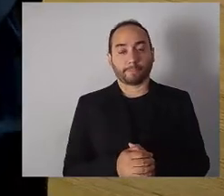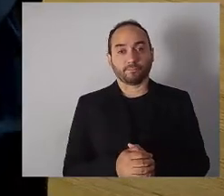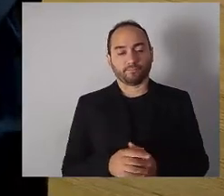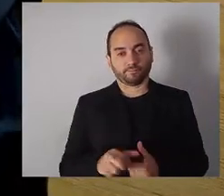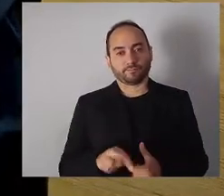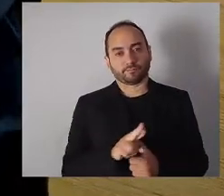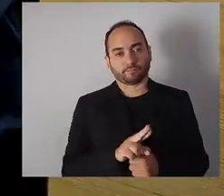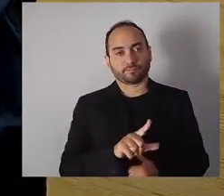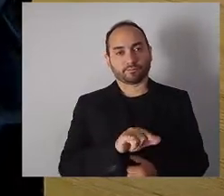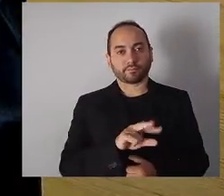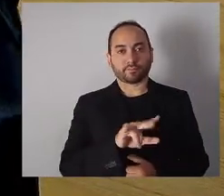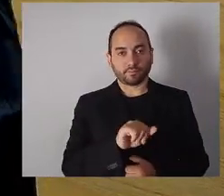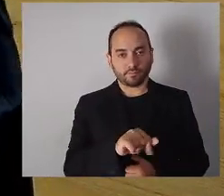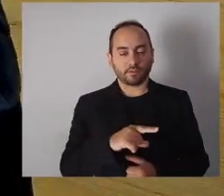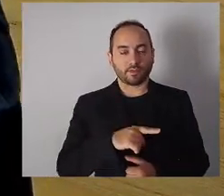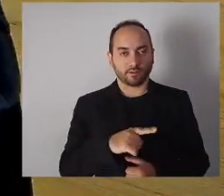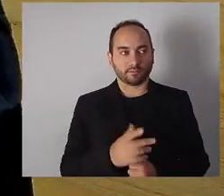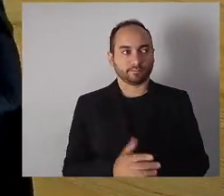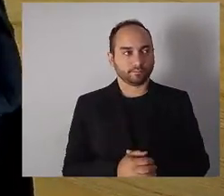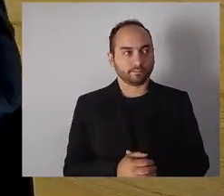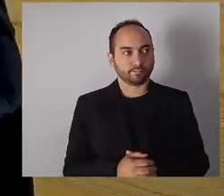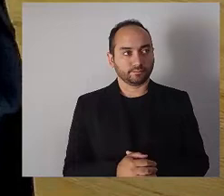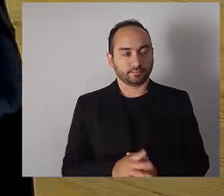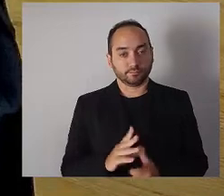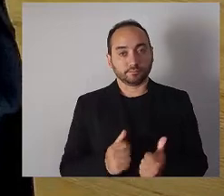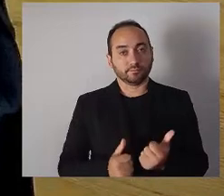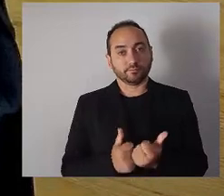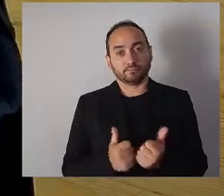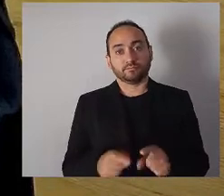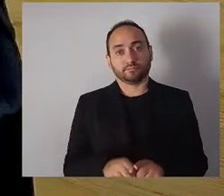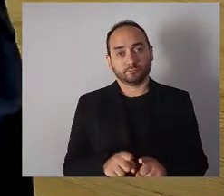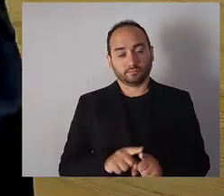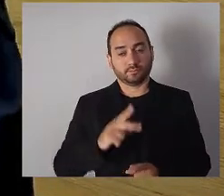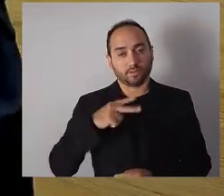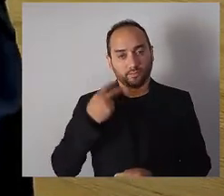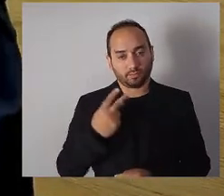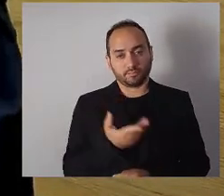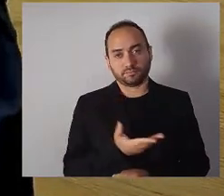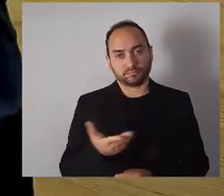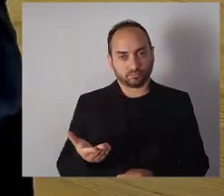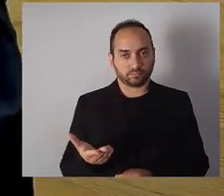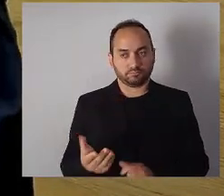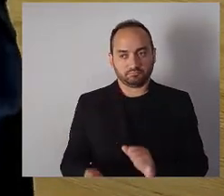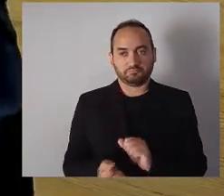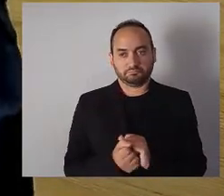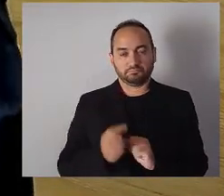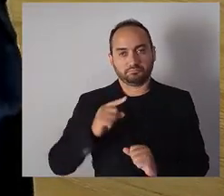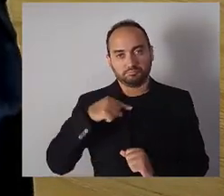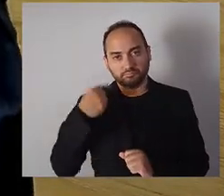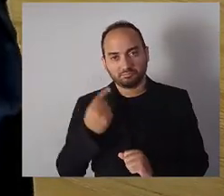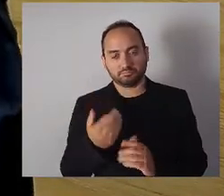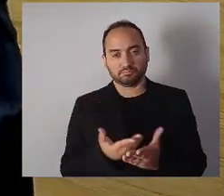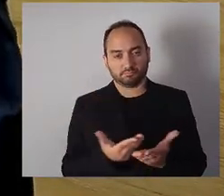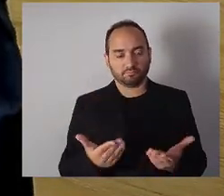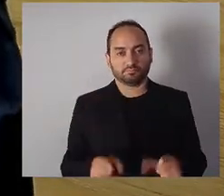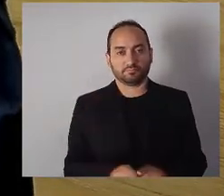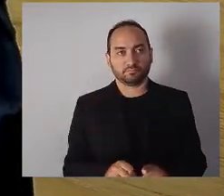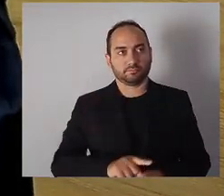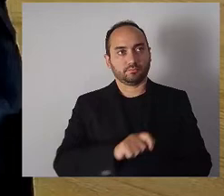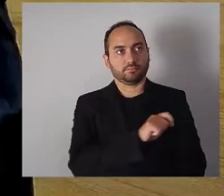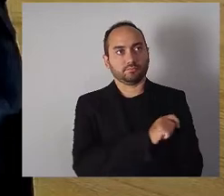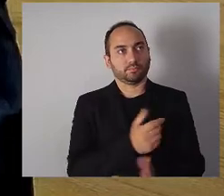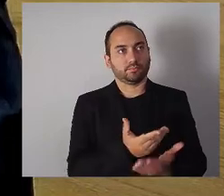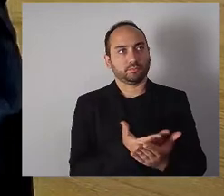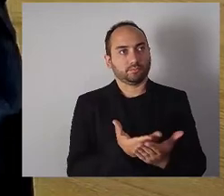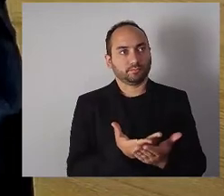República, a doutora Lívia, a assistência, os vereadores aqui presentes, nobres vereadores, advogados, estudantes e